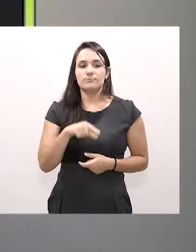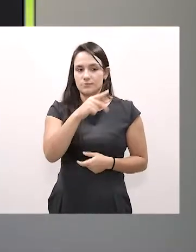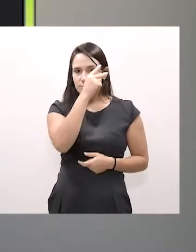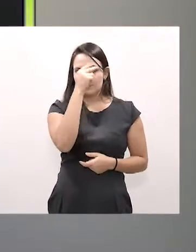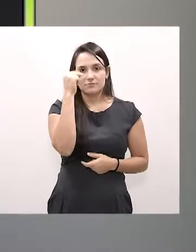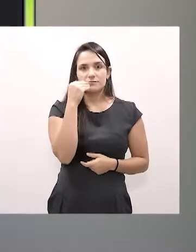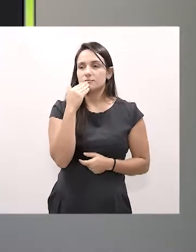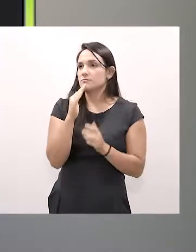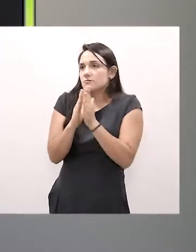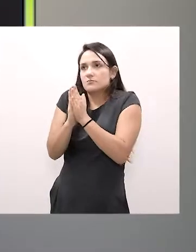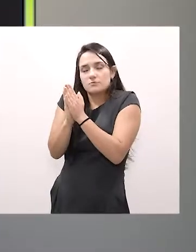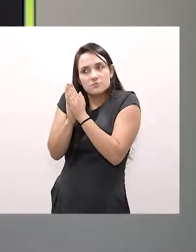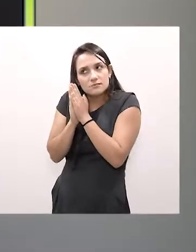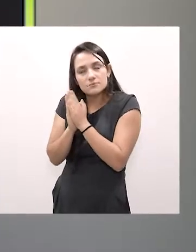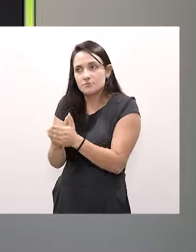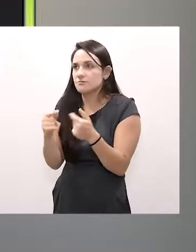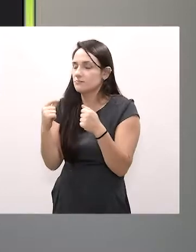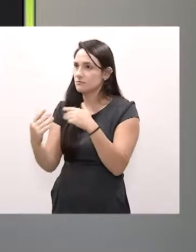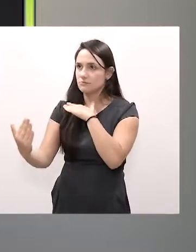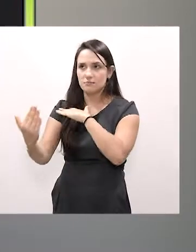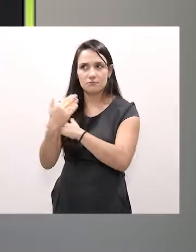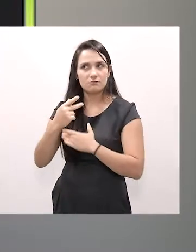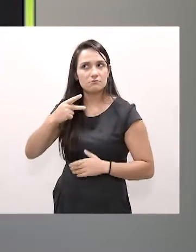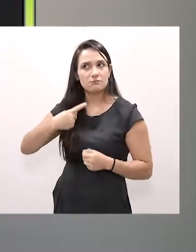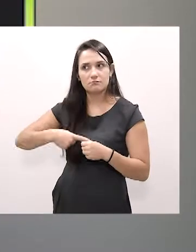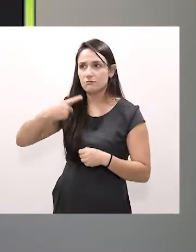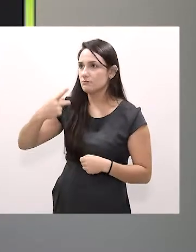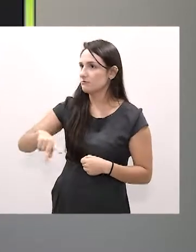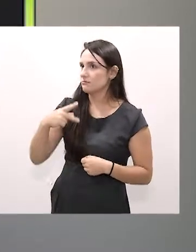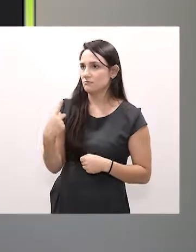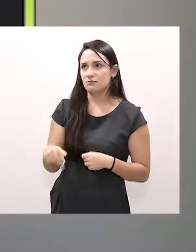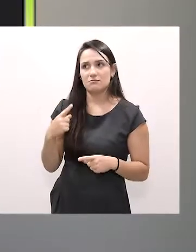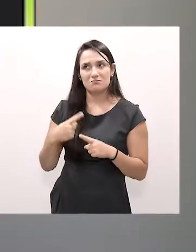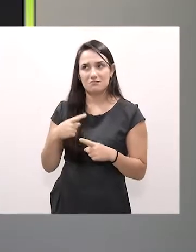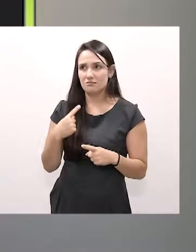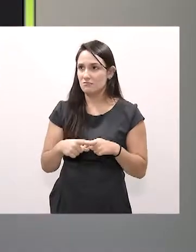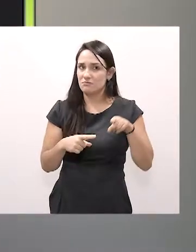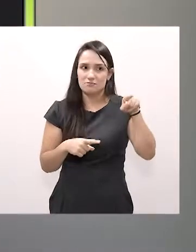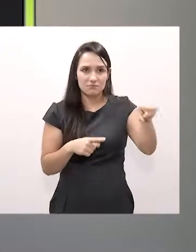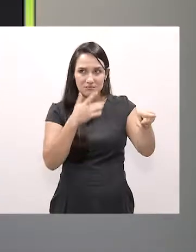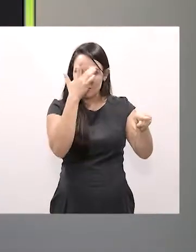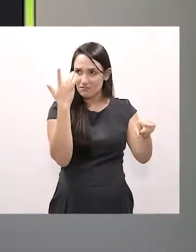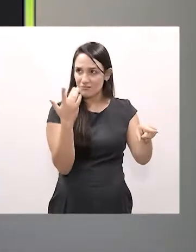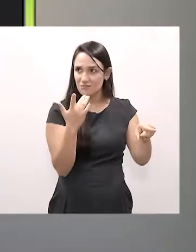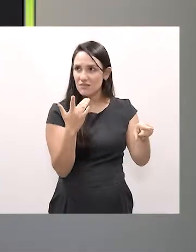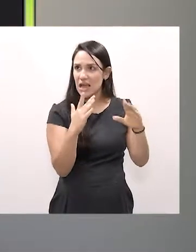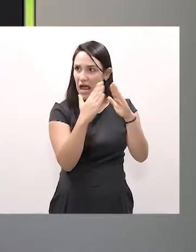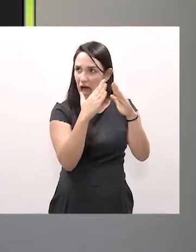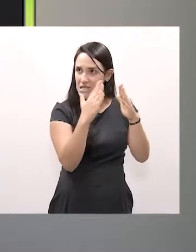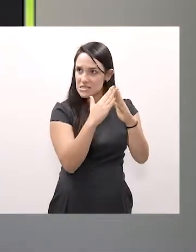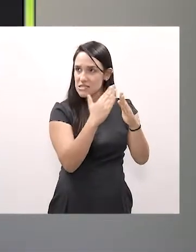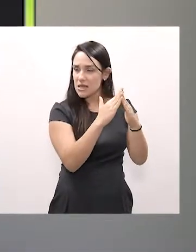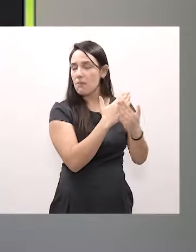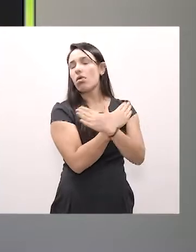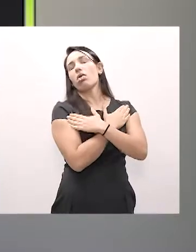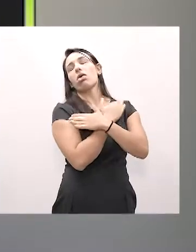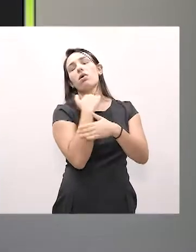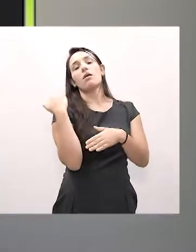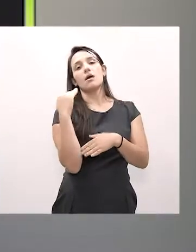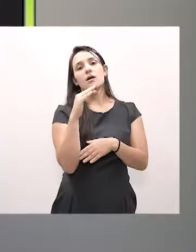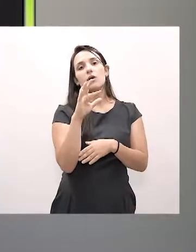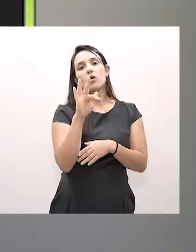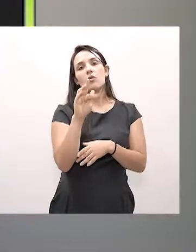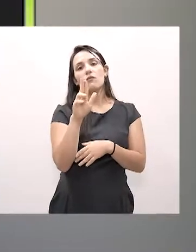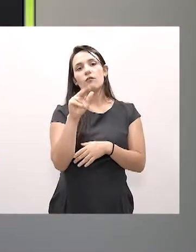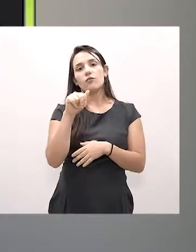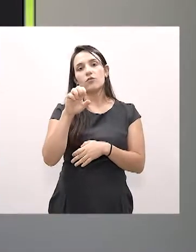fez um apelo, né, falou da situação de Ponta Porã, que a funerária não está vencendo o número de